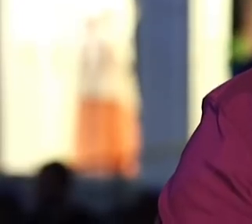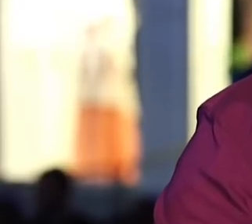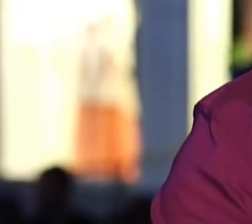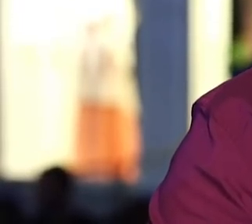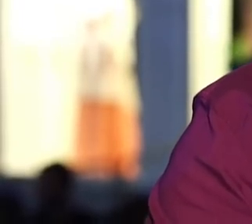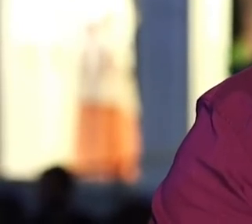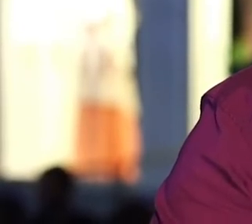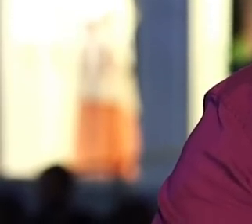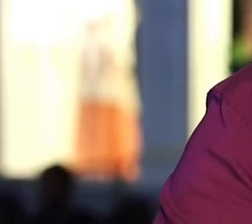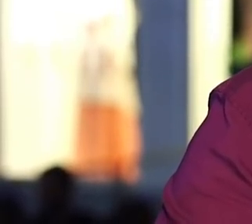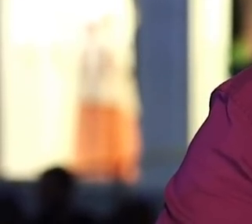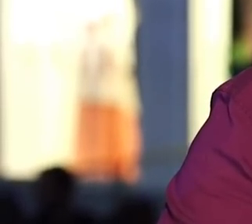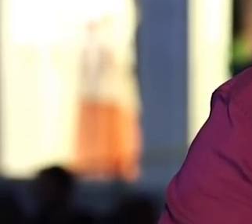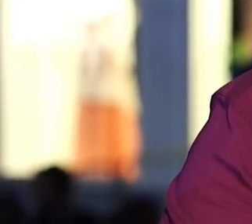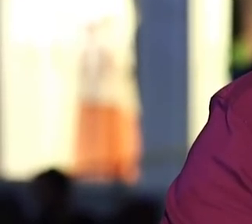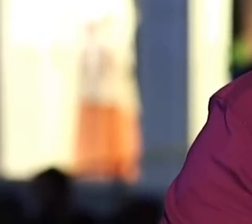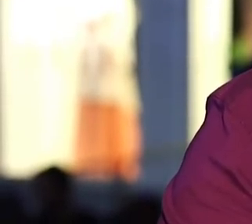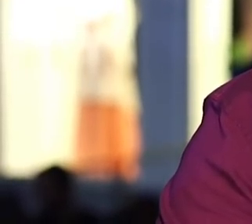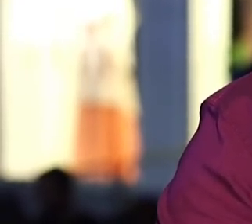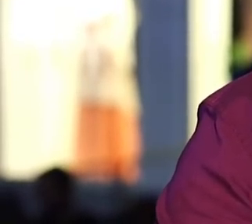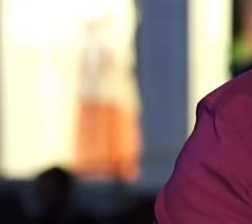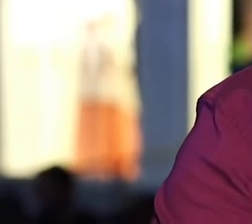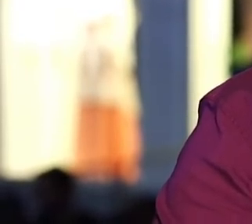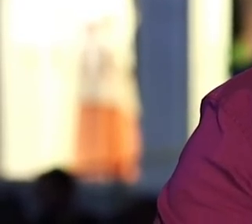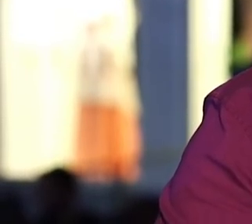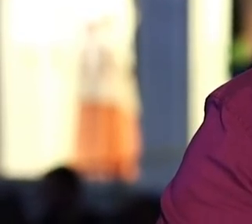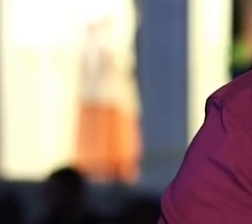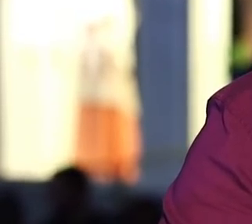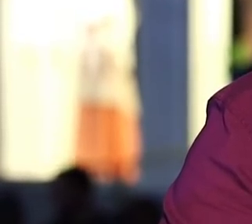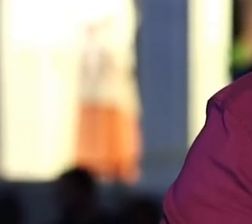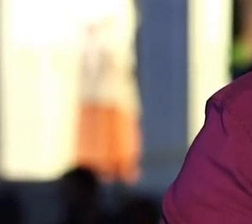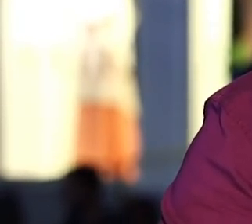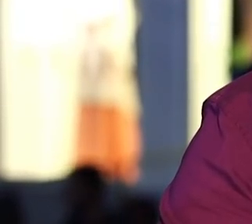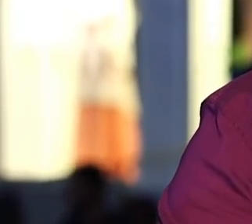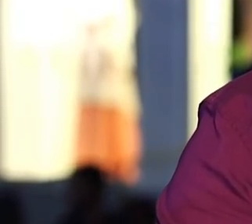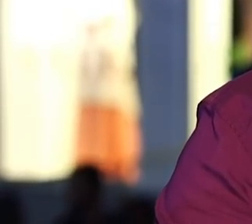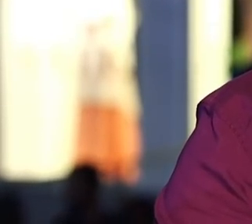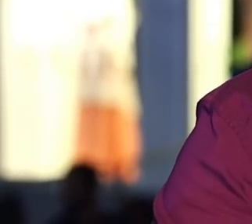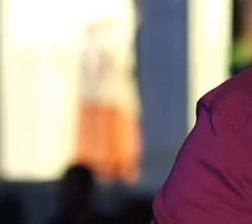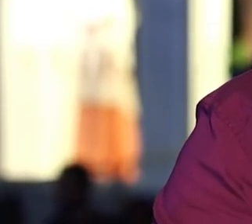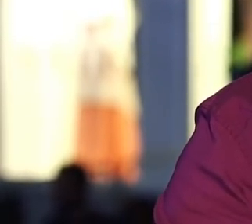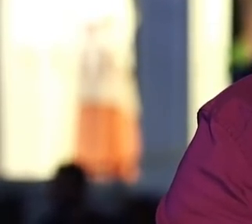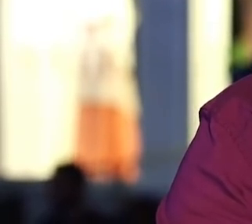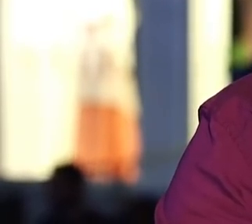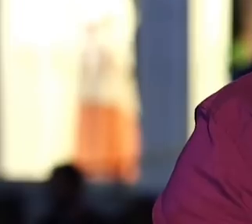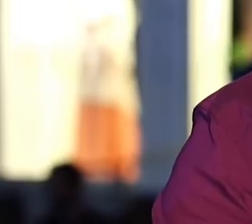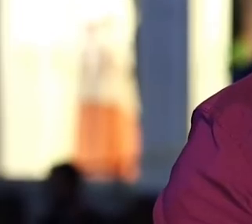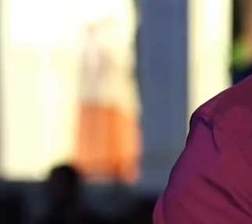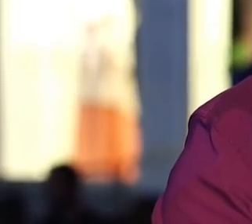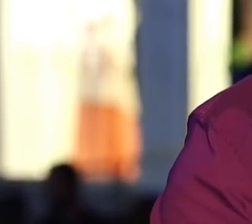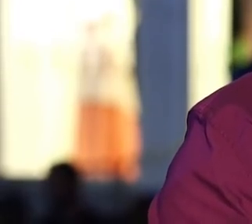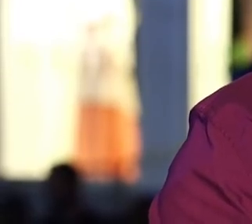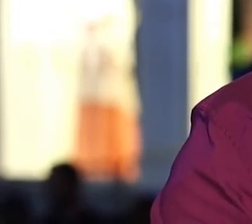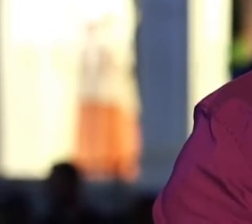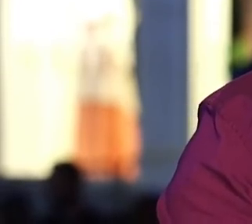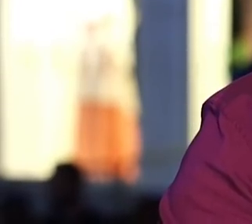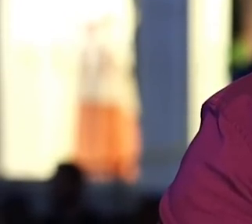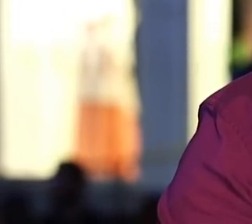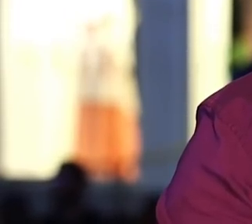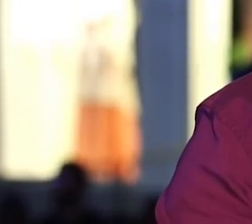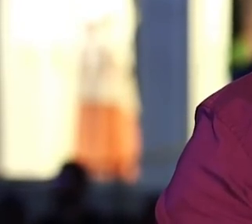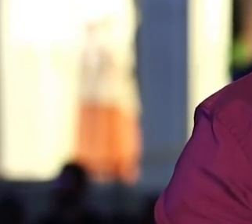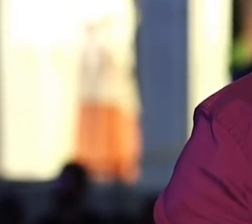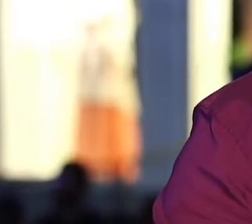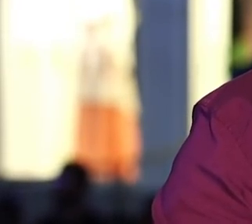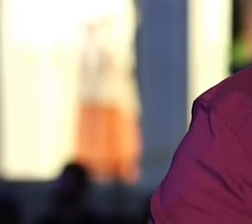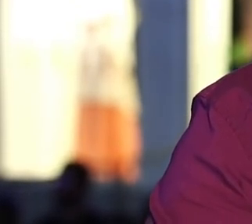TV, que é a emissora oficial da Festa Nacional da Uva, para tantas imagens que vão trazer